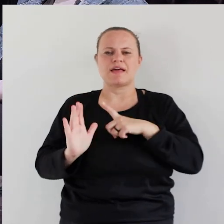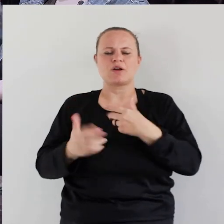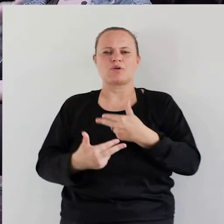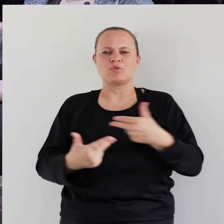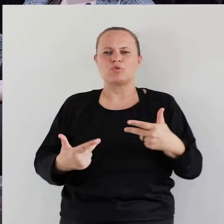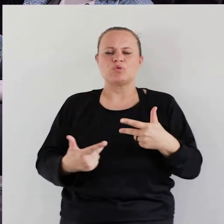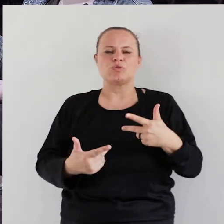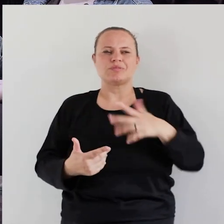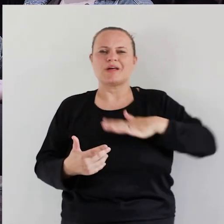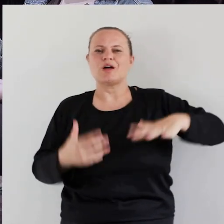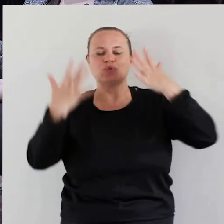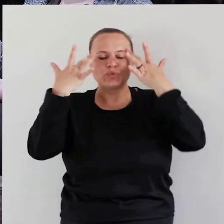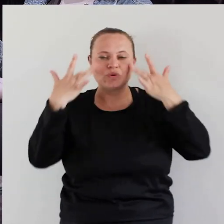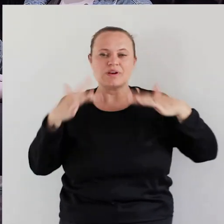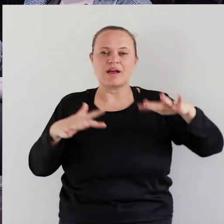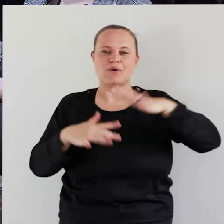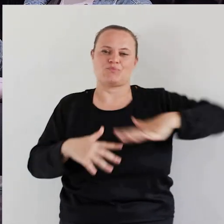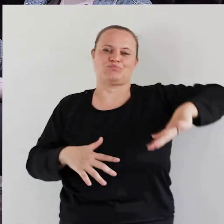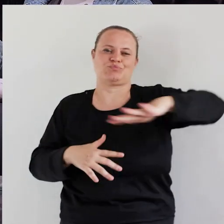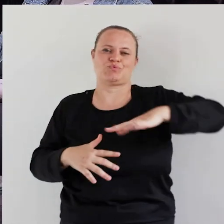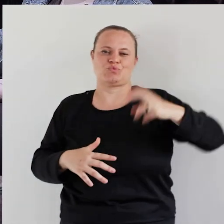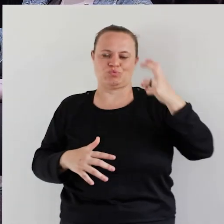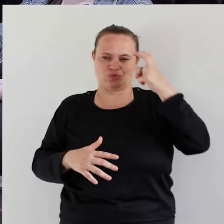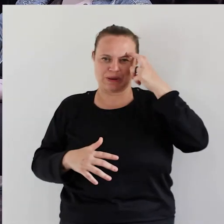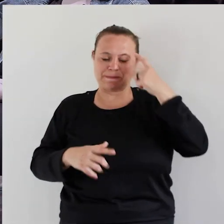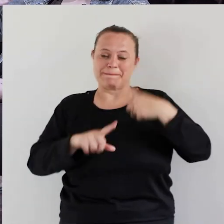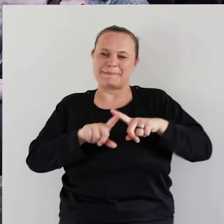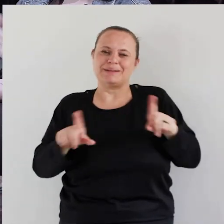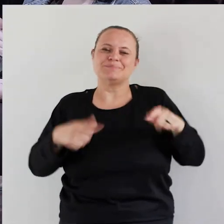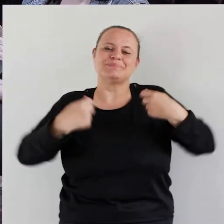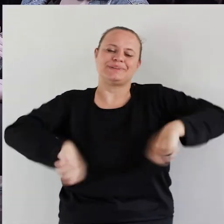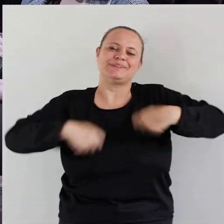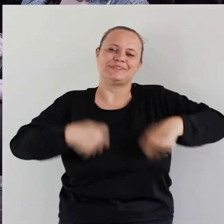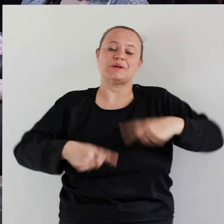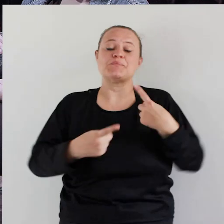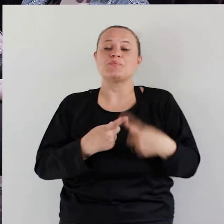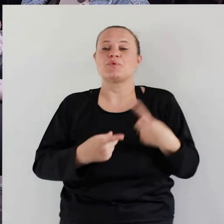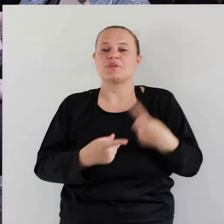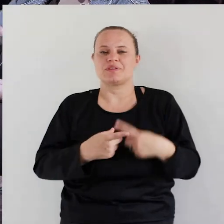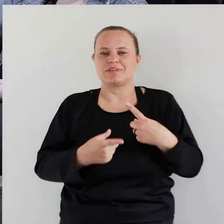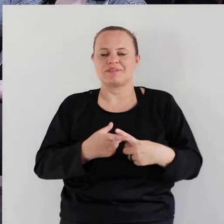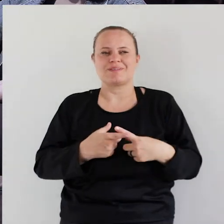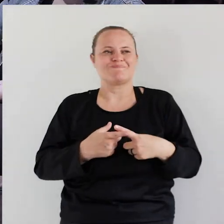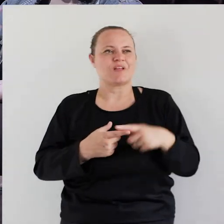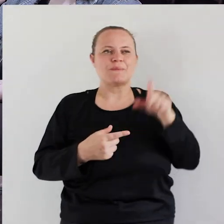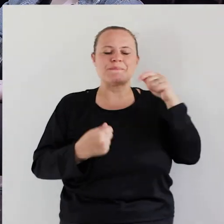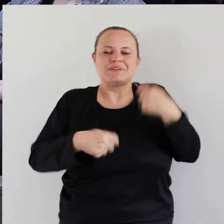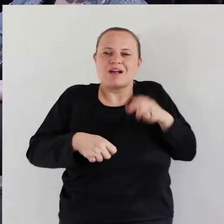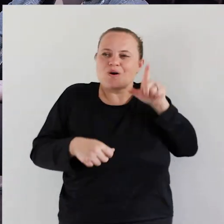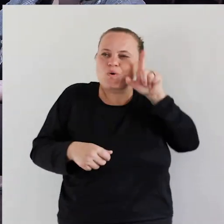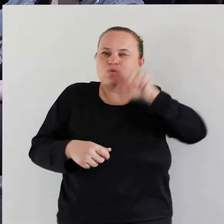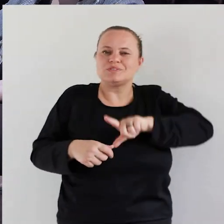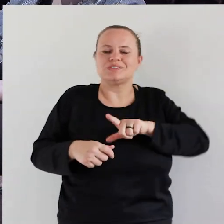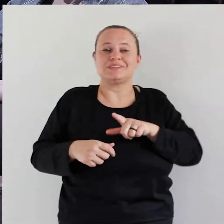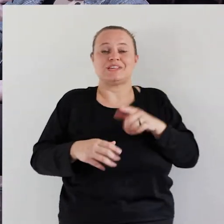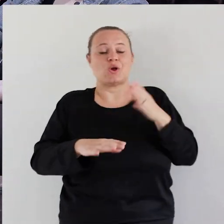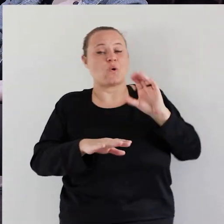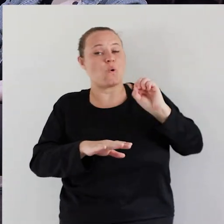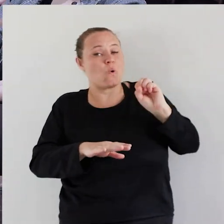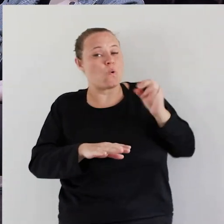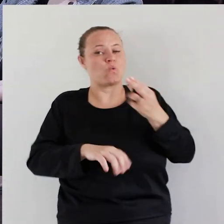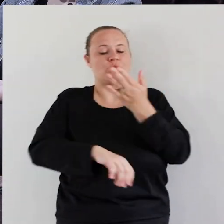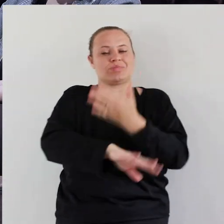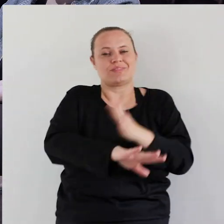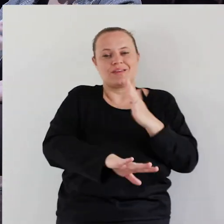Acaba quase sendo uma regra do nosso, algo comum do nosso setor e algo necessário para a gente conseguir